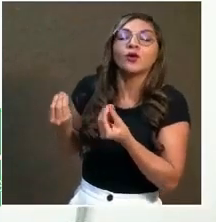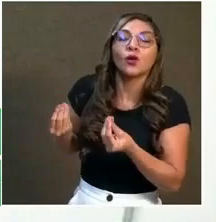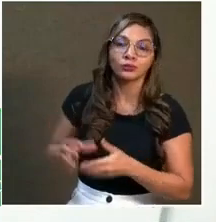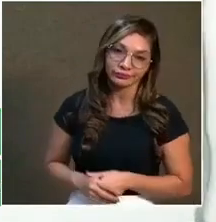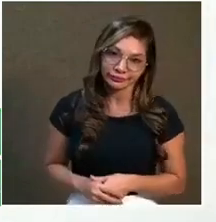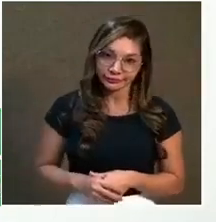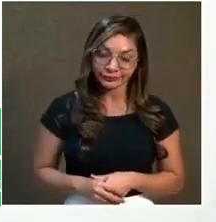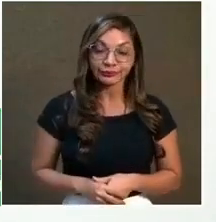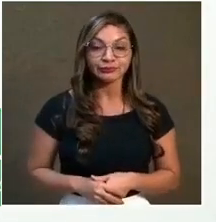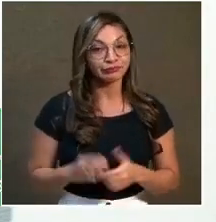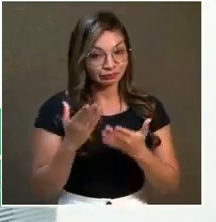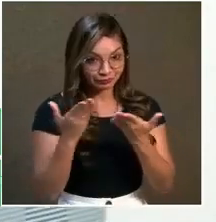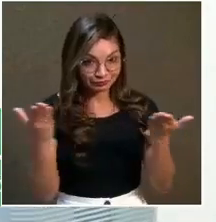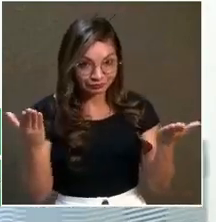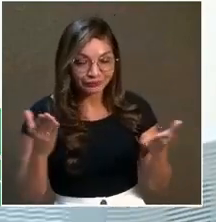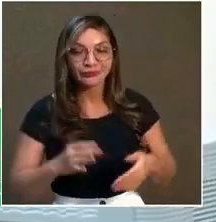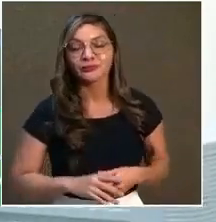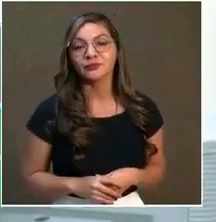Excelências,